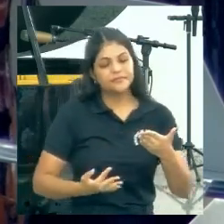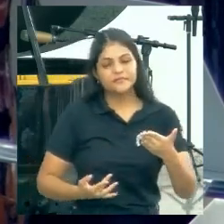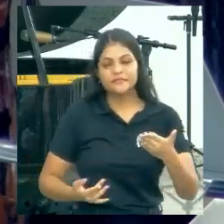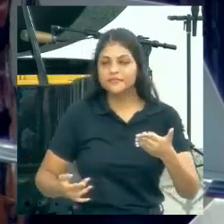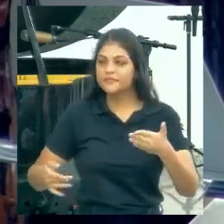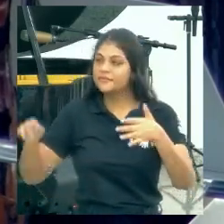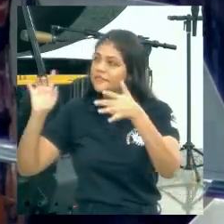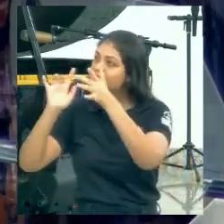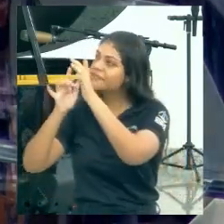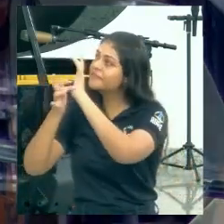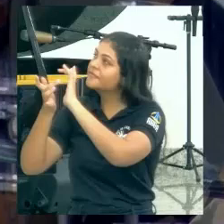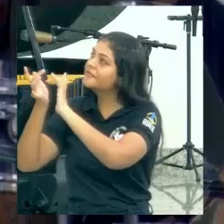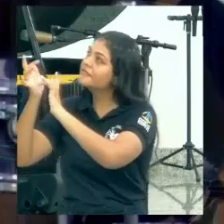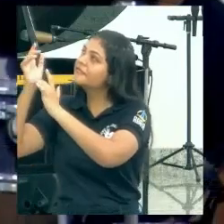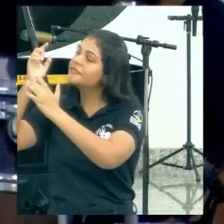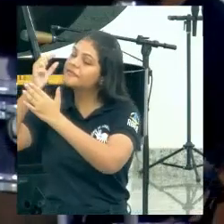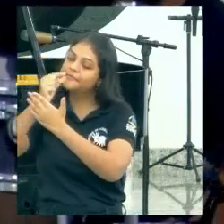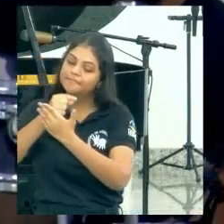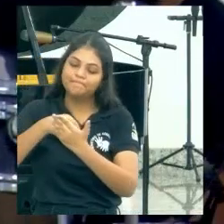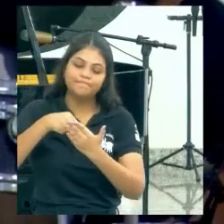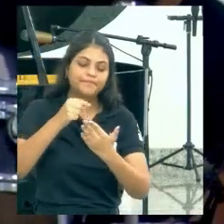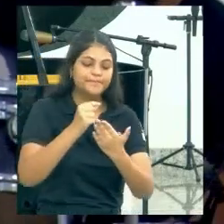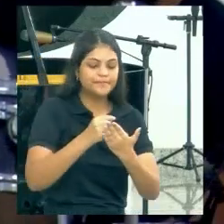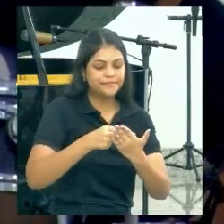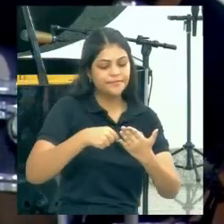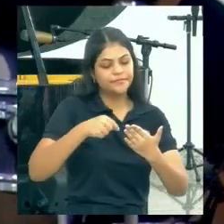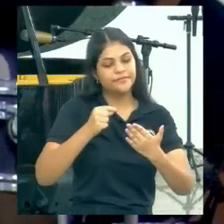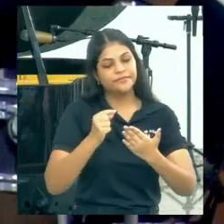Cristo a tinta,